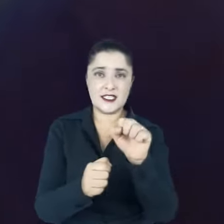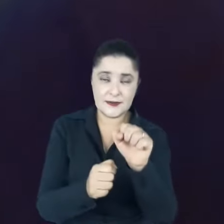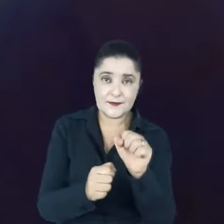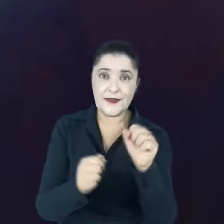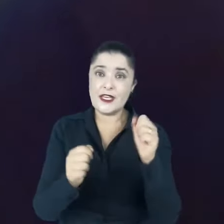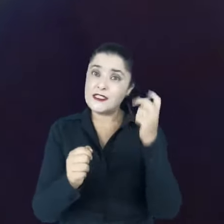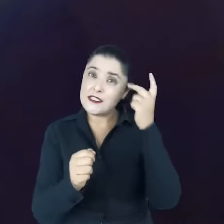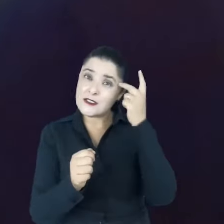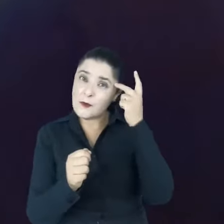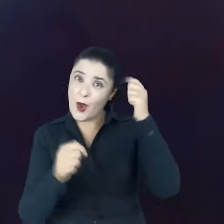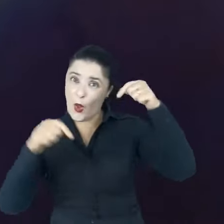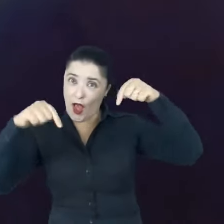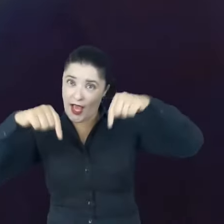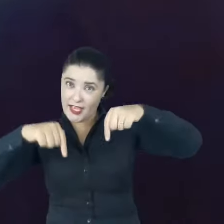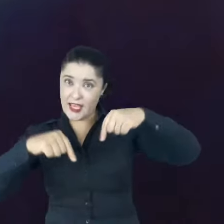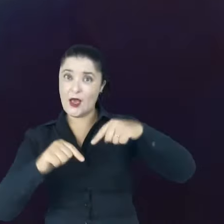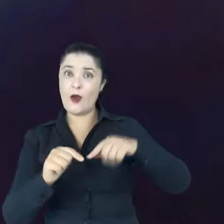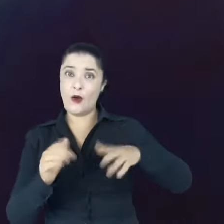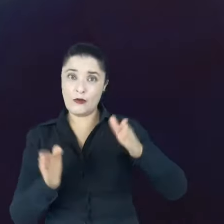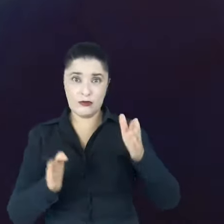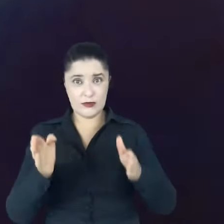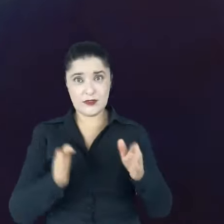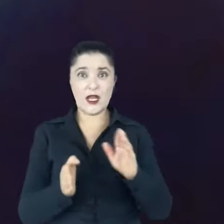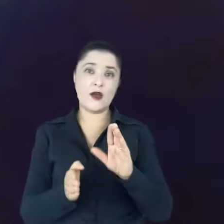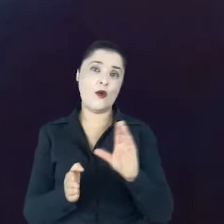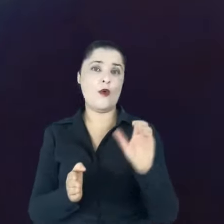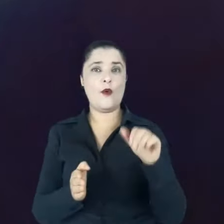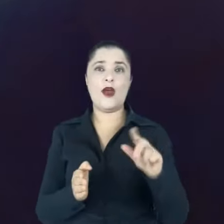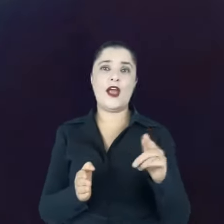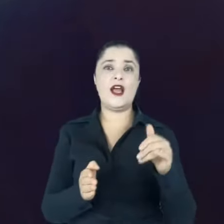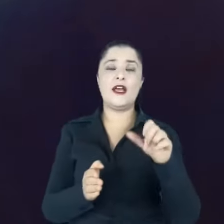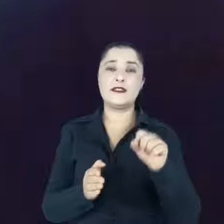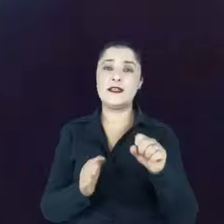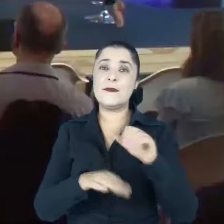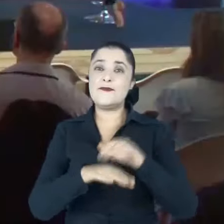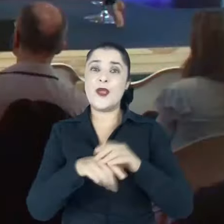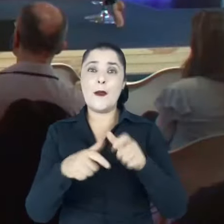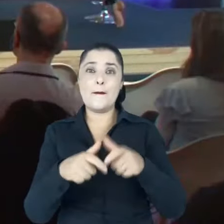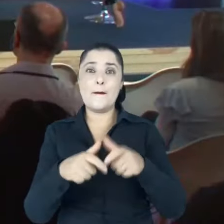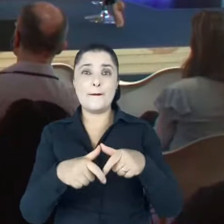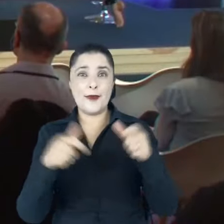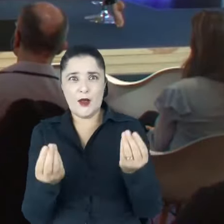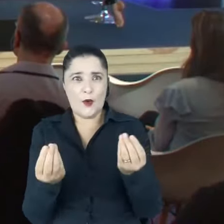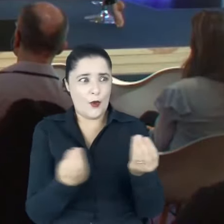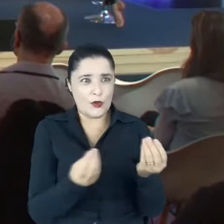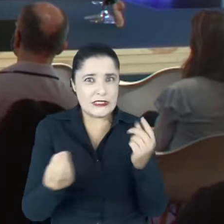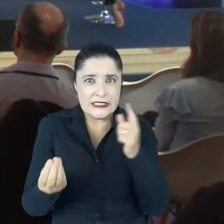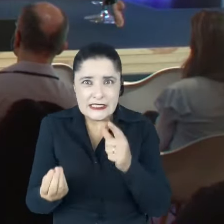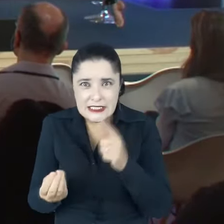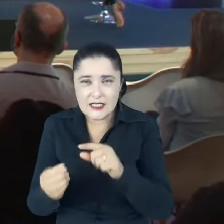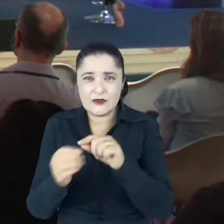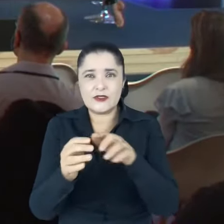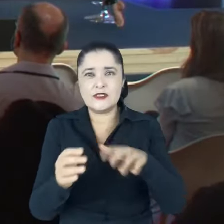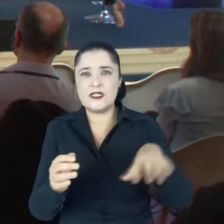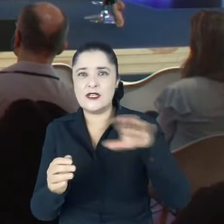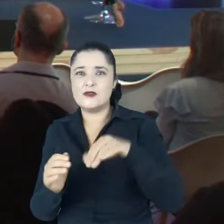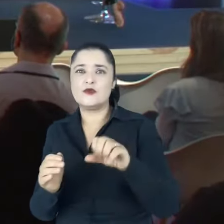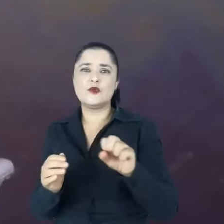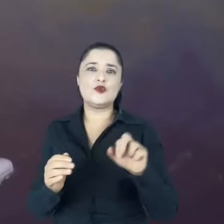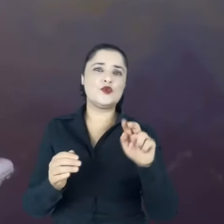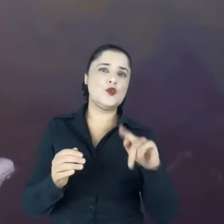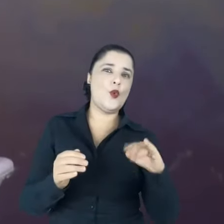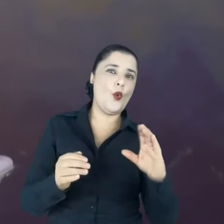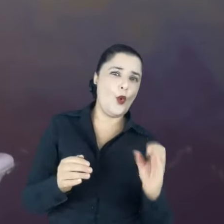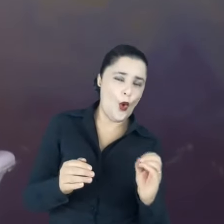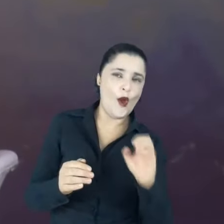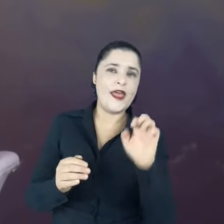está com a Comgás, eu acho que a maior materialidade está no setor sucroenergético. A Raizen, que é